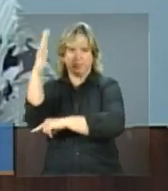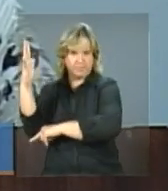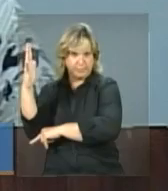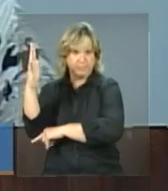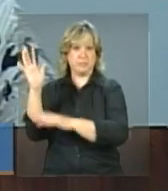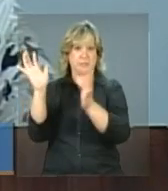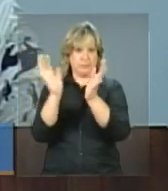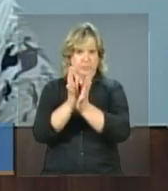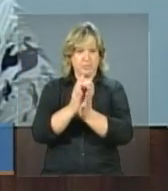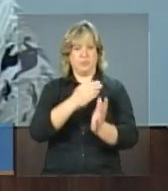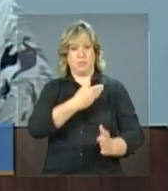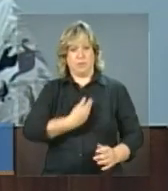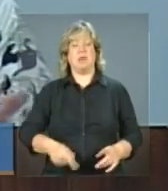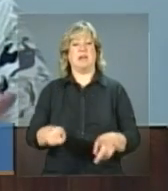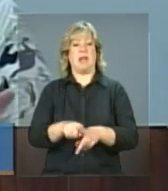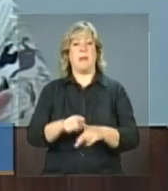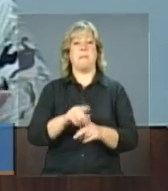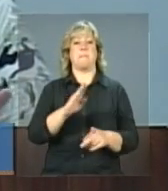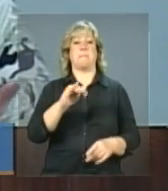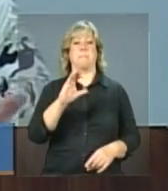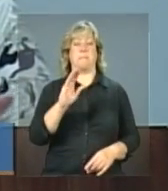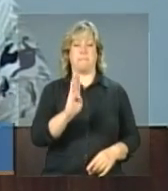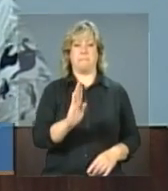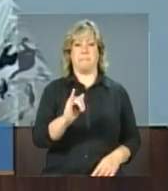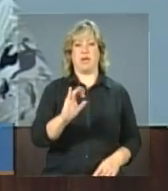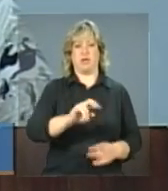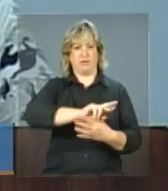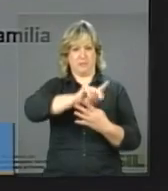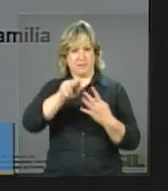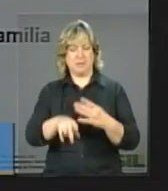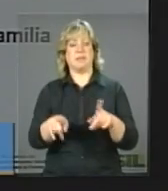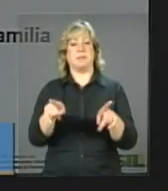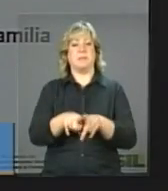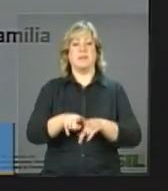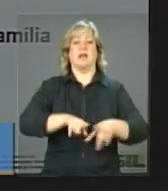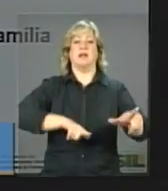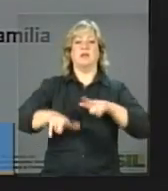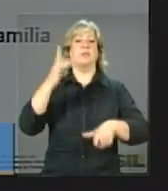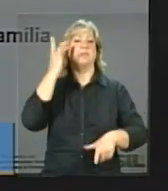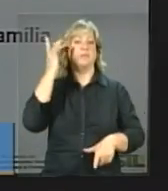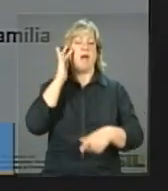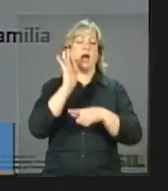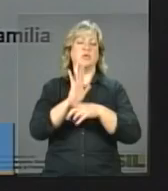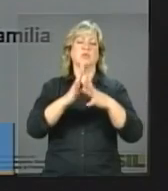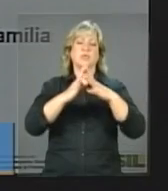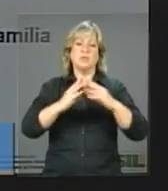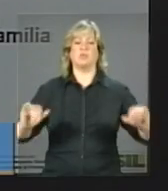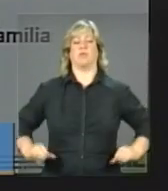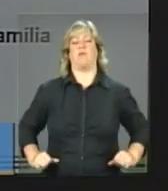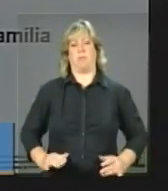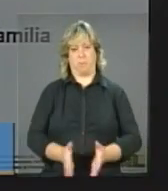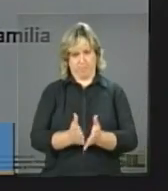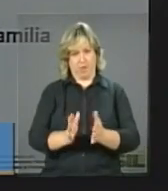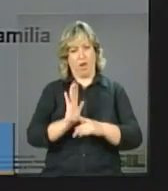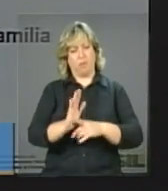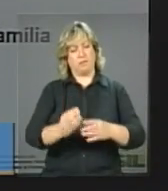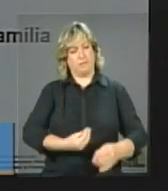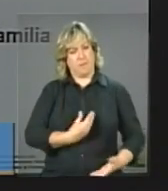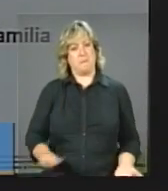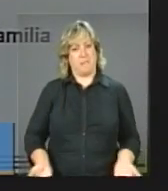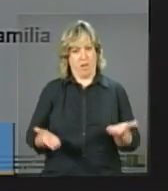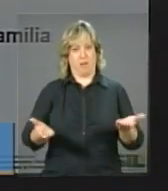florestas e da nossa biodiversidade com uma ação estratégica de superação e erradicação da extrema pobreza.